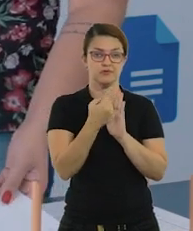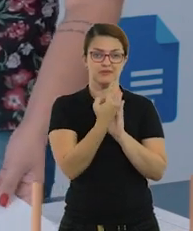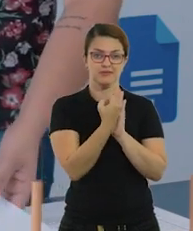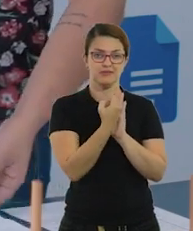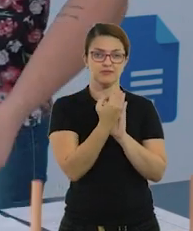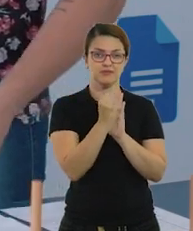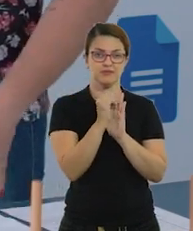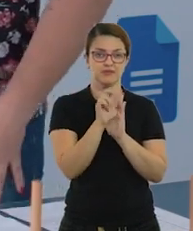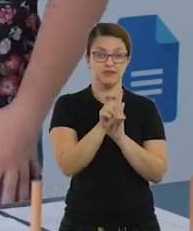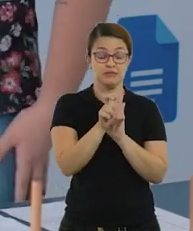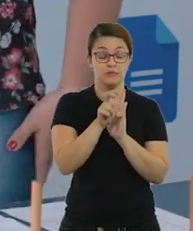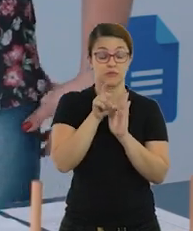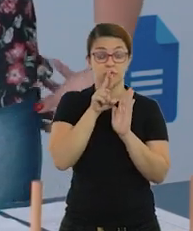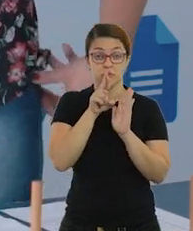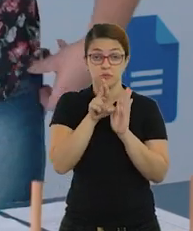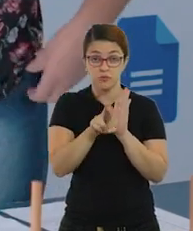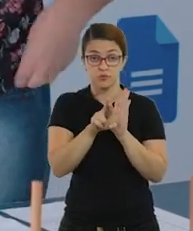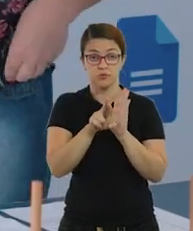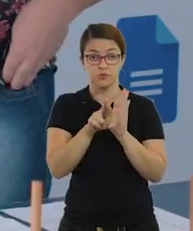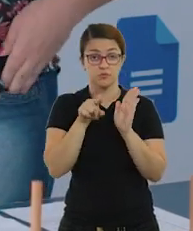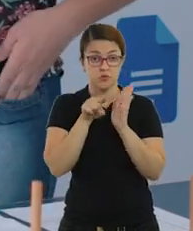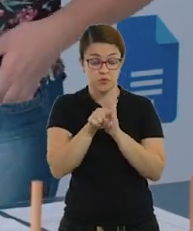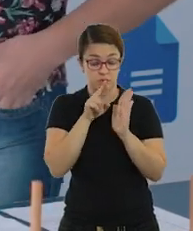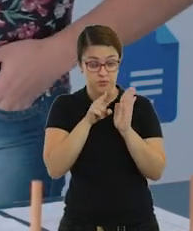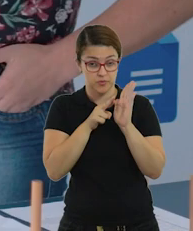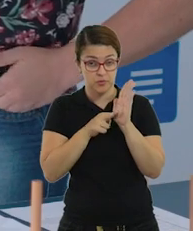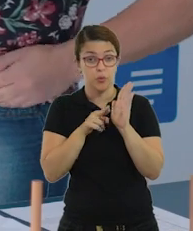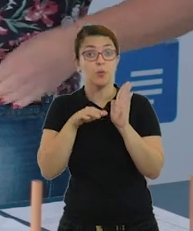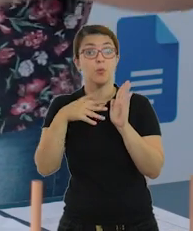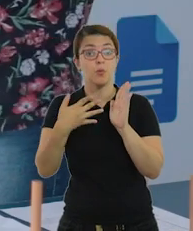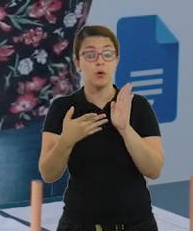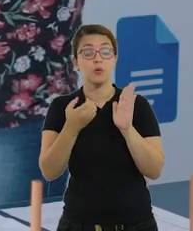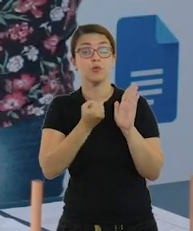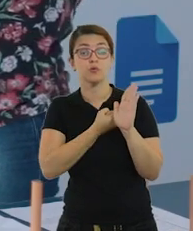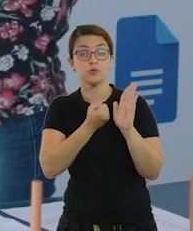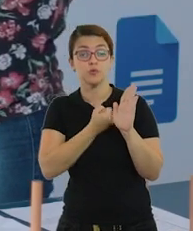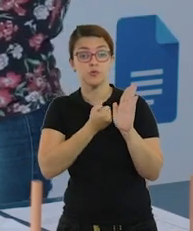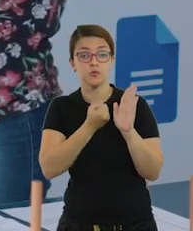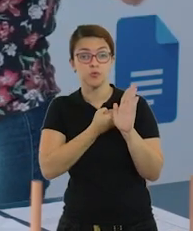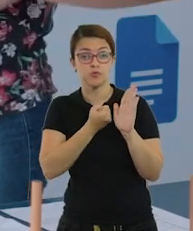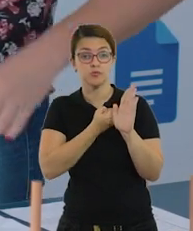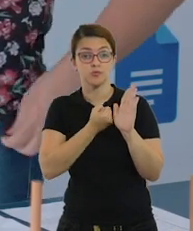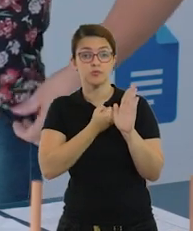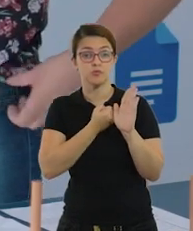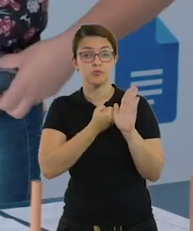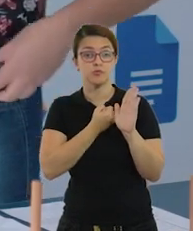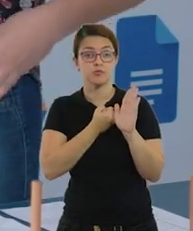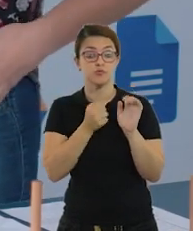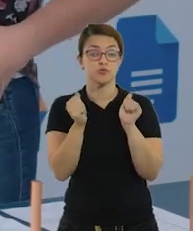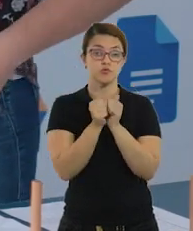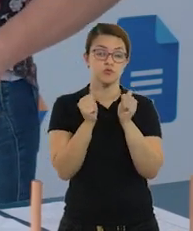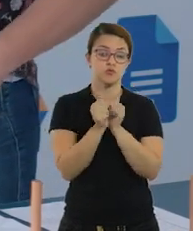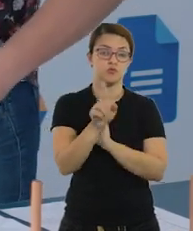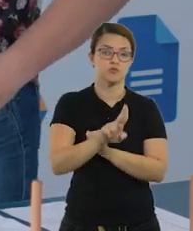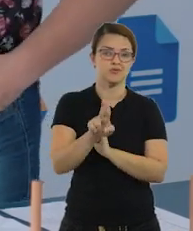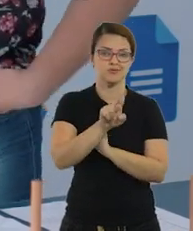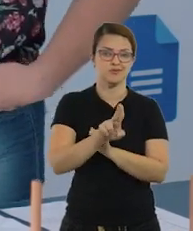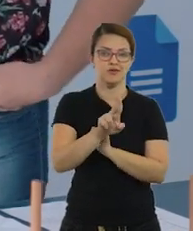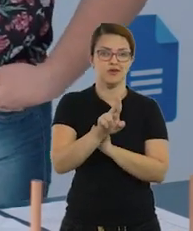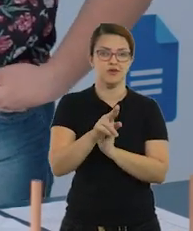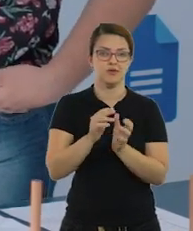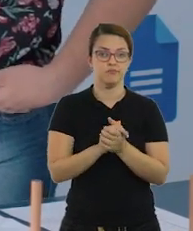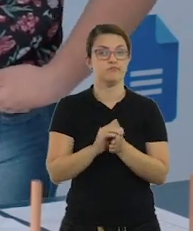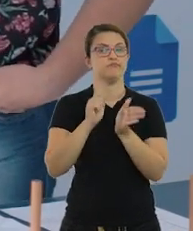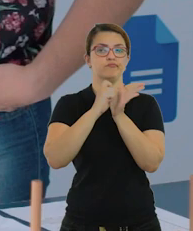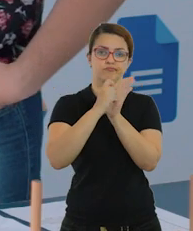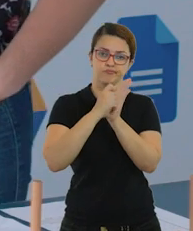42.105 para poder responder todas as perguntas abaixo. Qual numeral forma se usarmos todos os algarismos